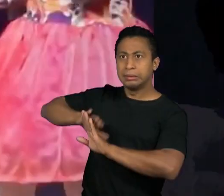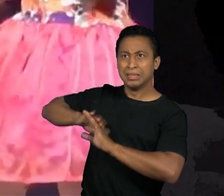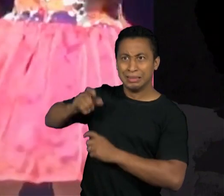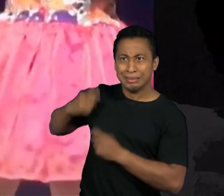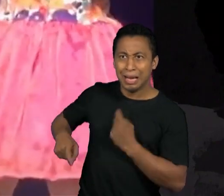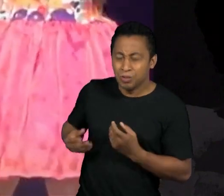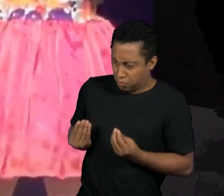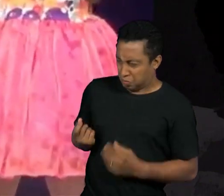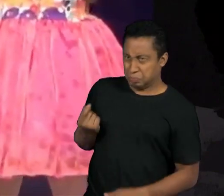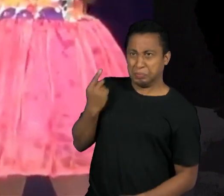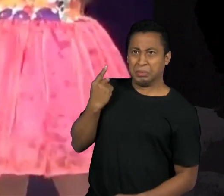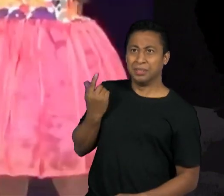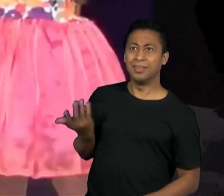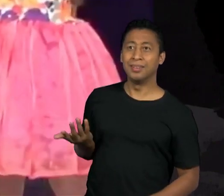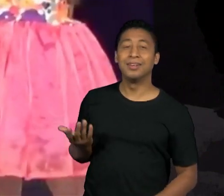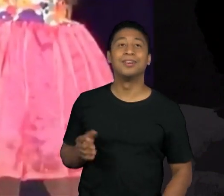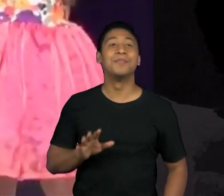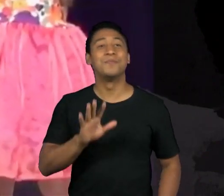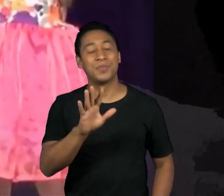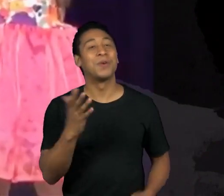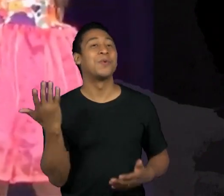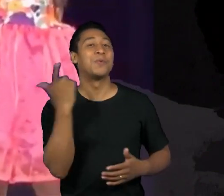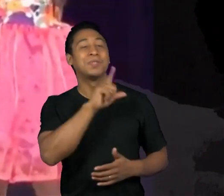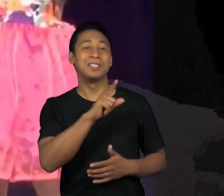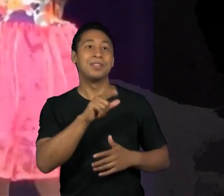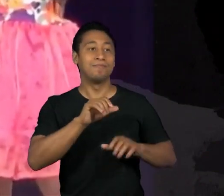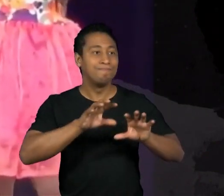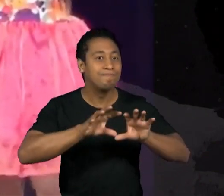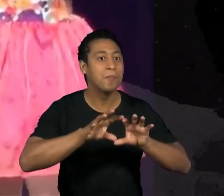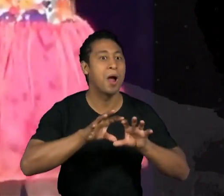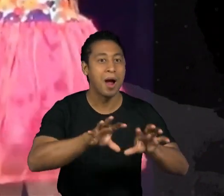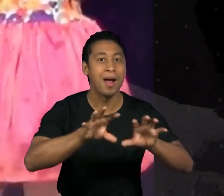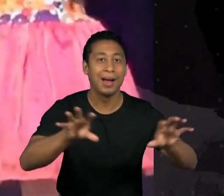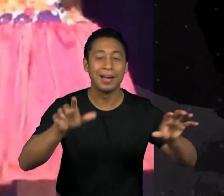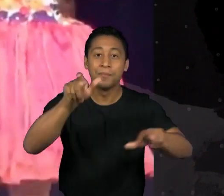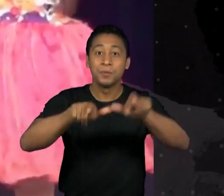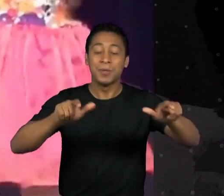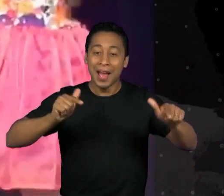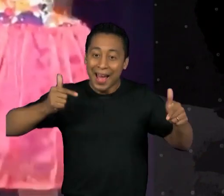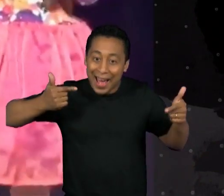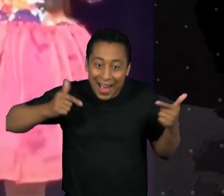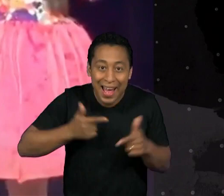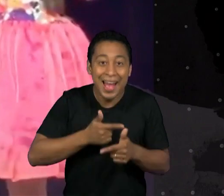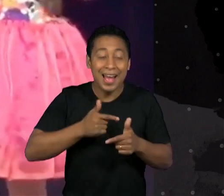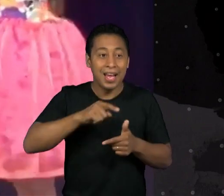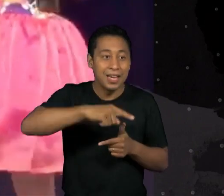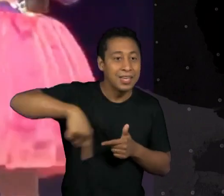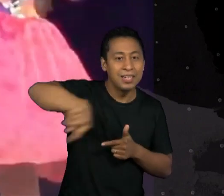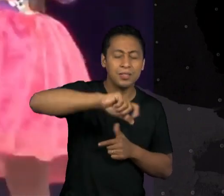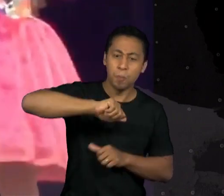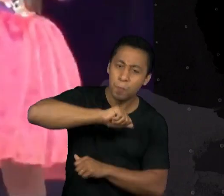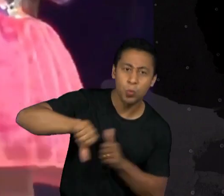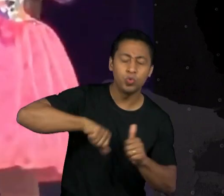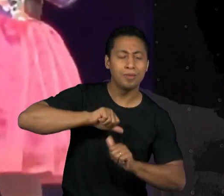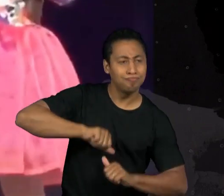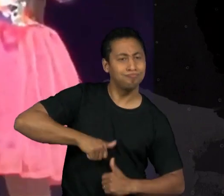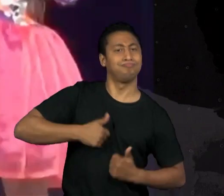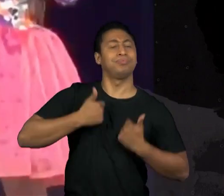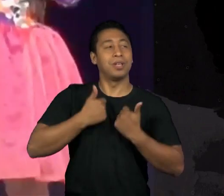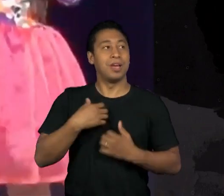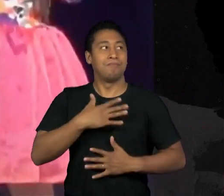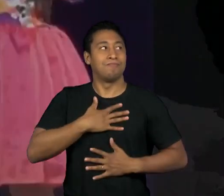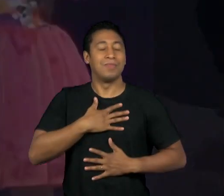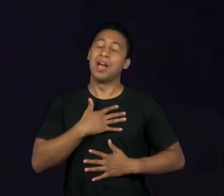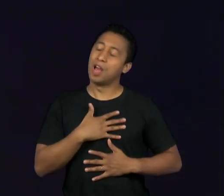E depois, quando eu vi que eu podia transformar as pessoas também através do riso, eu digo, é aqui que eu vou ficar, aqui é meu lugar, daqui não saio, daqui ninguém me